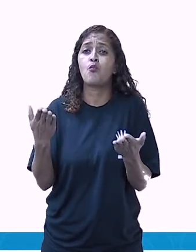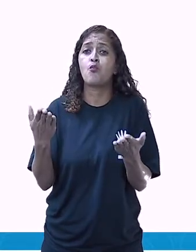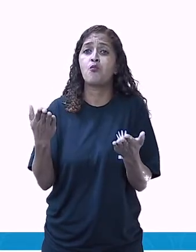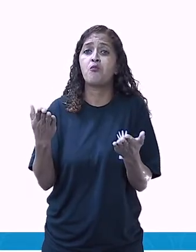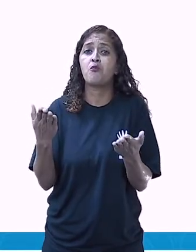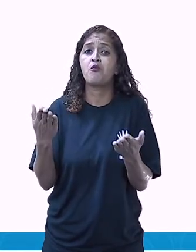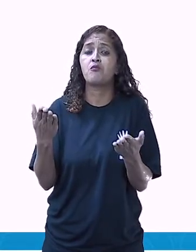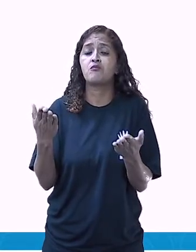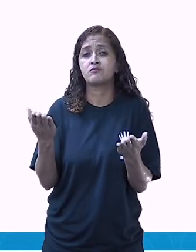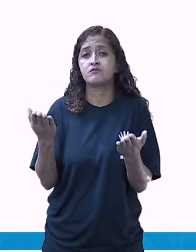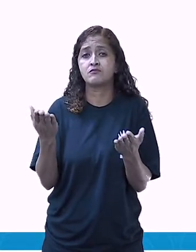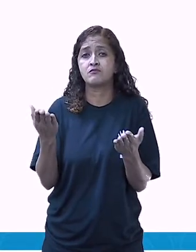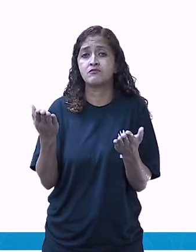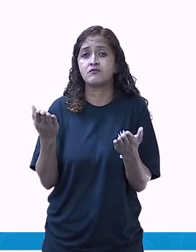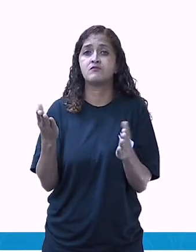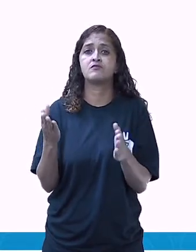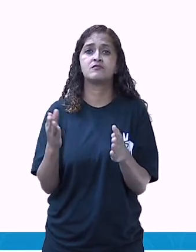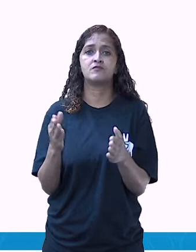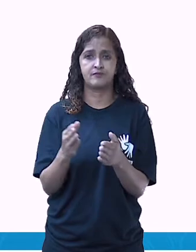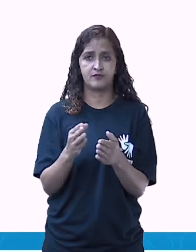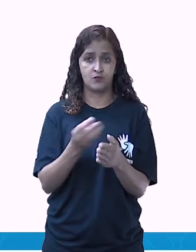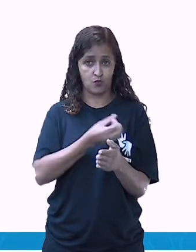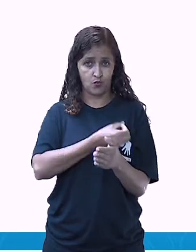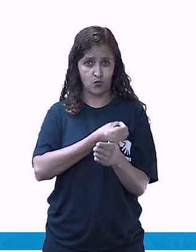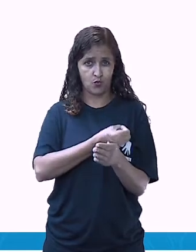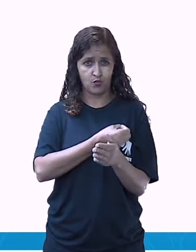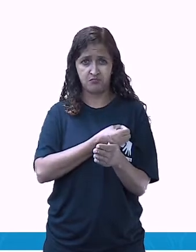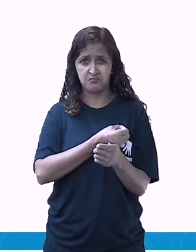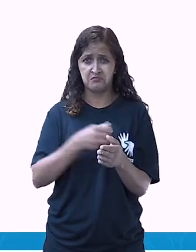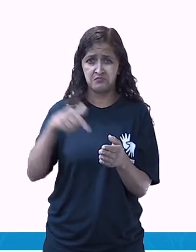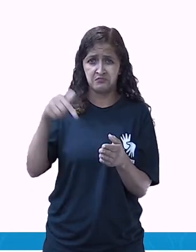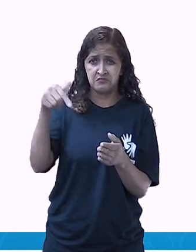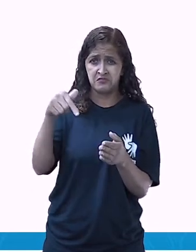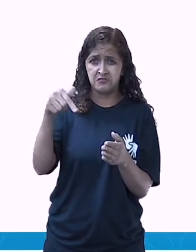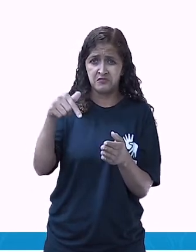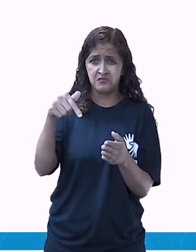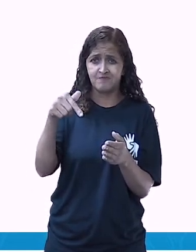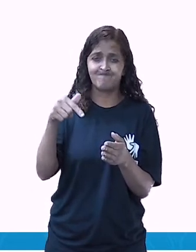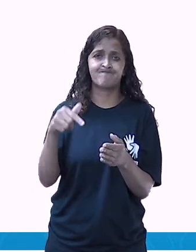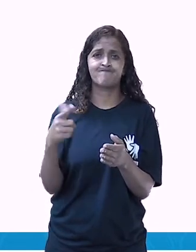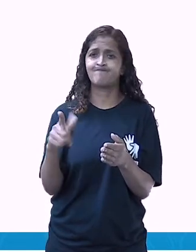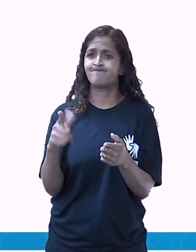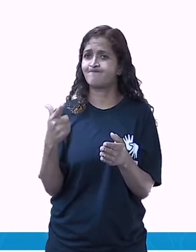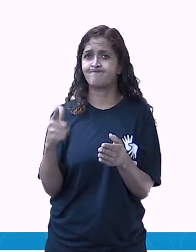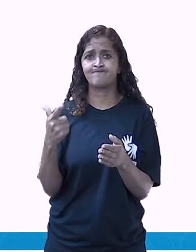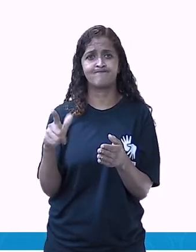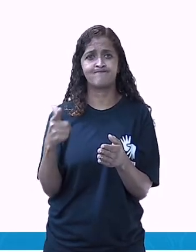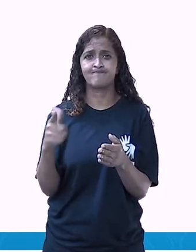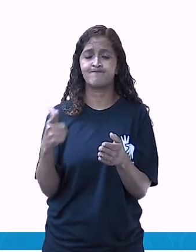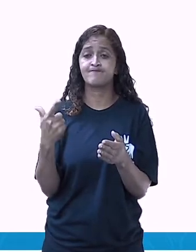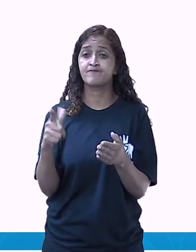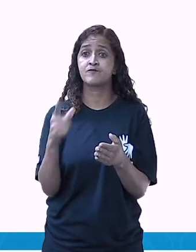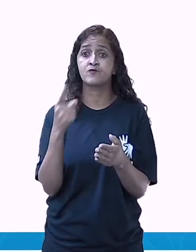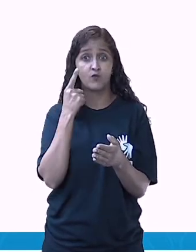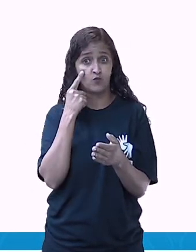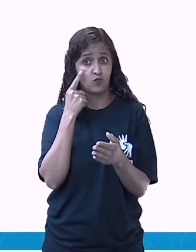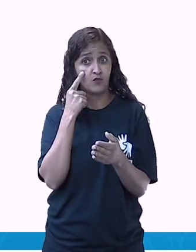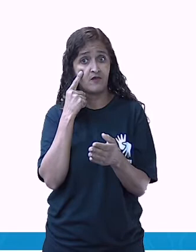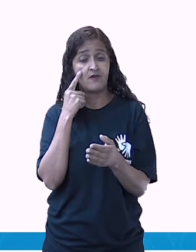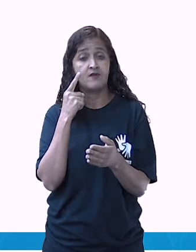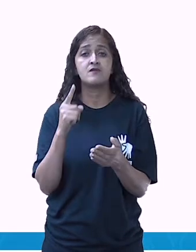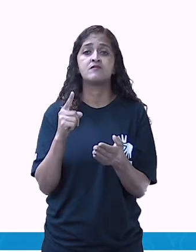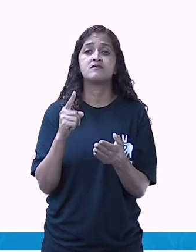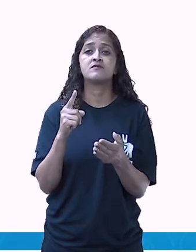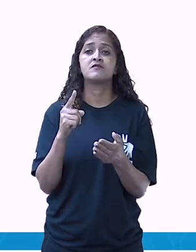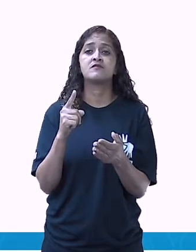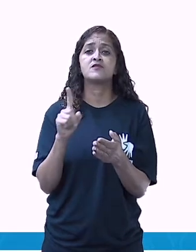que o 6 é o 7. Tem 7? Não tem 7. E